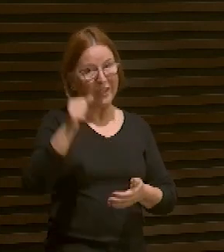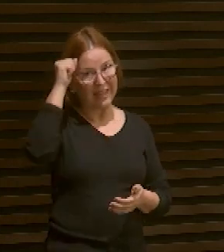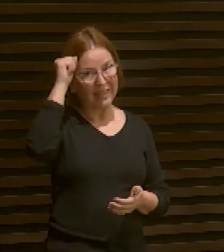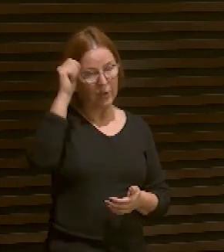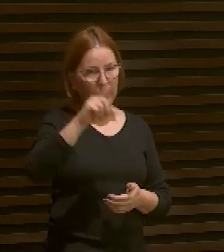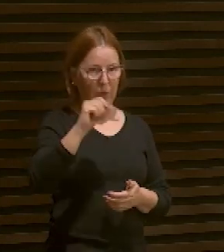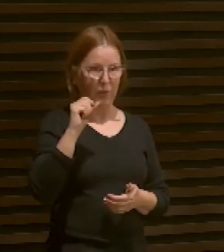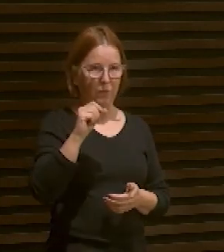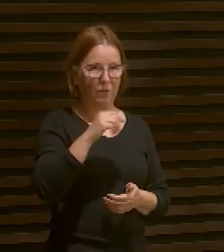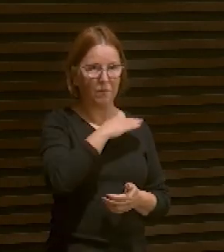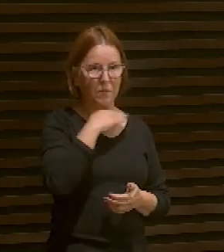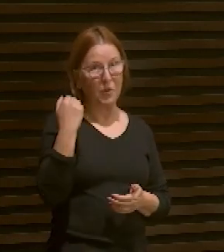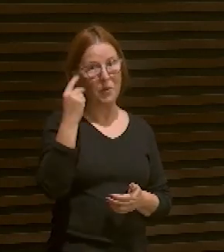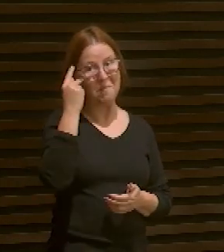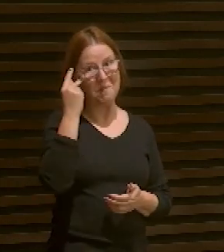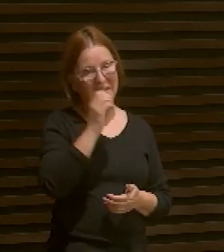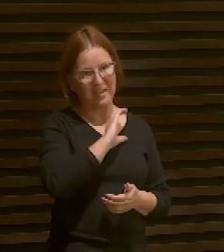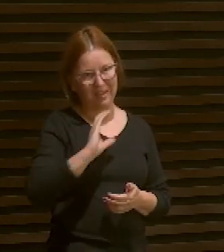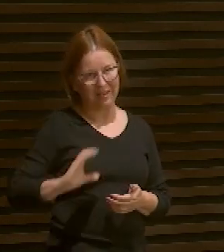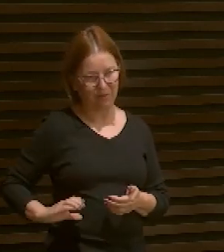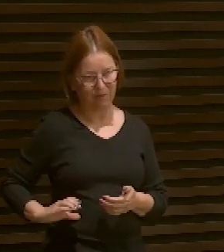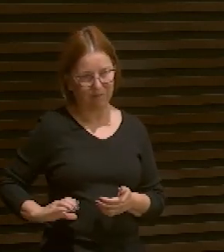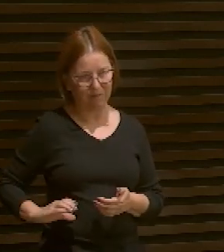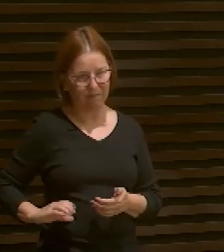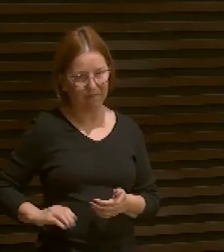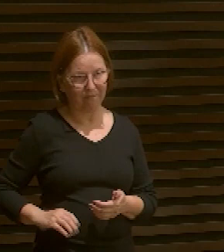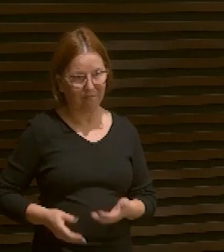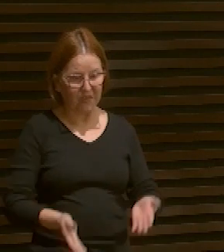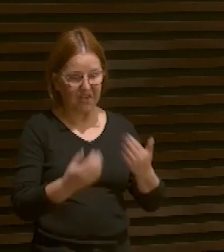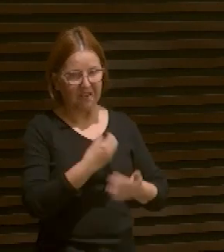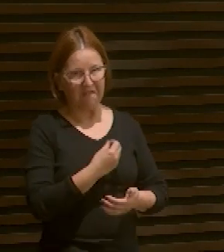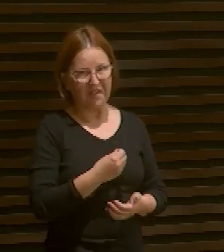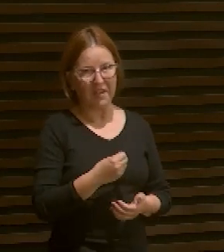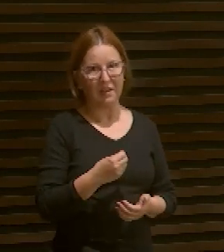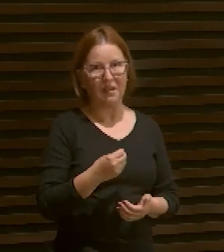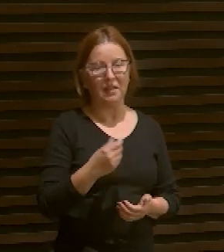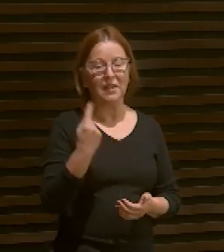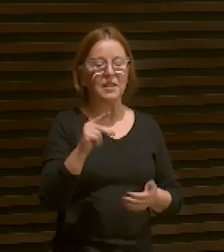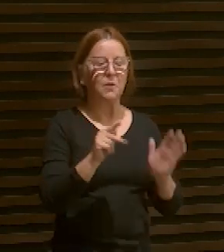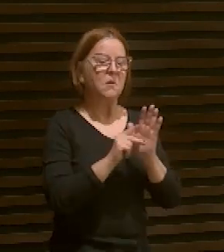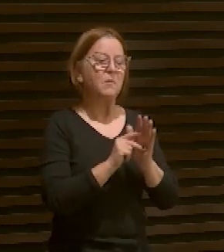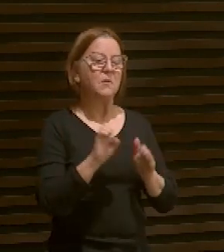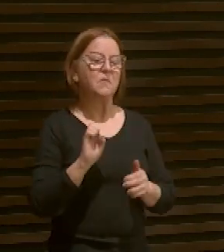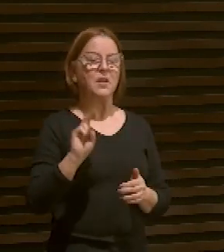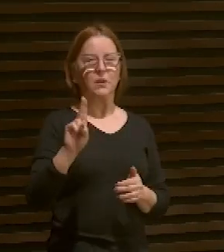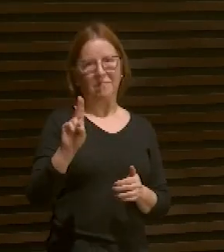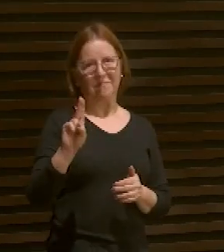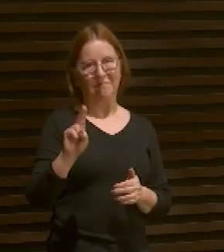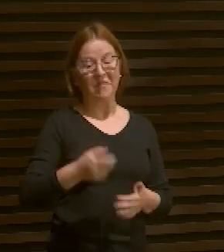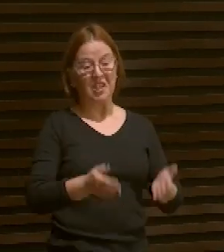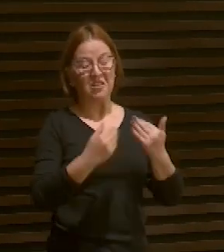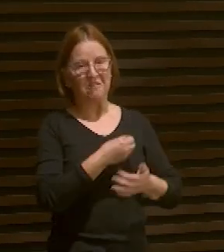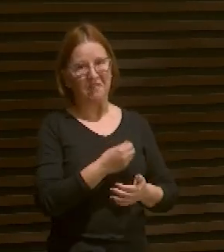ele morreu para Cristo. Ele ganhou vida no seu próprio eu. Ele ganhou a vida da